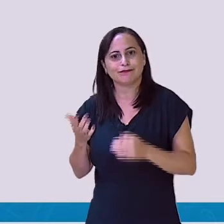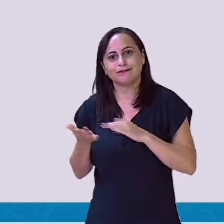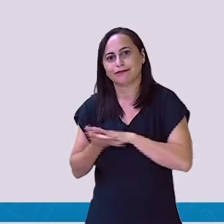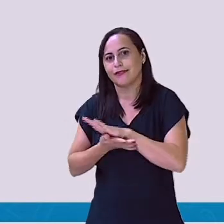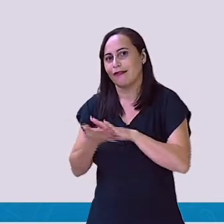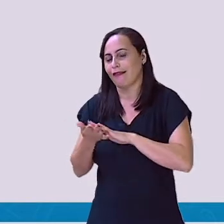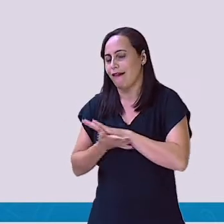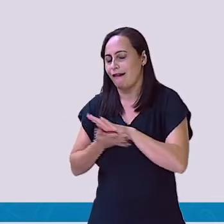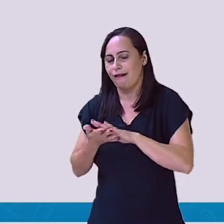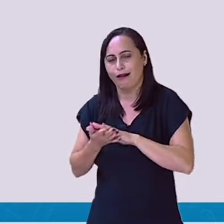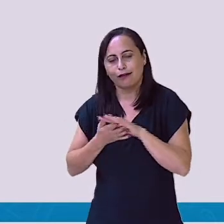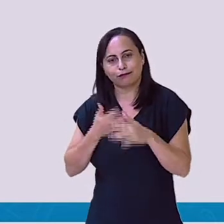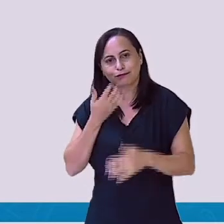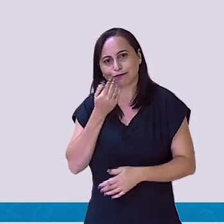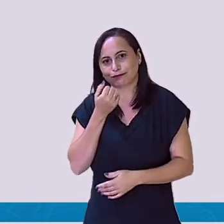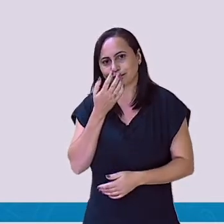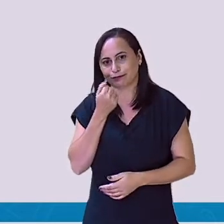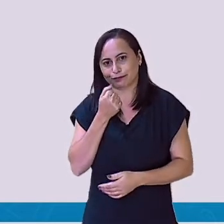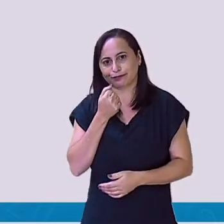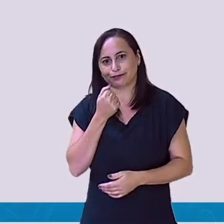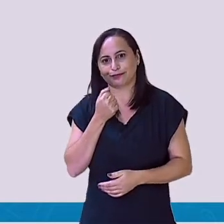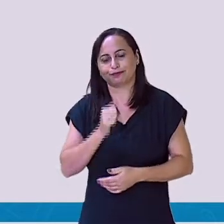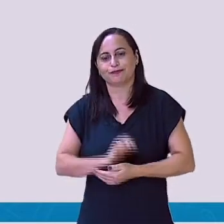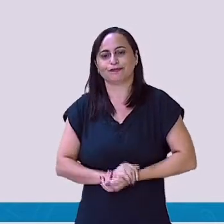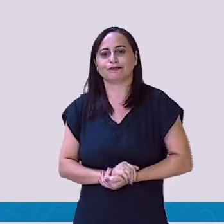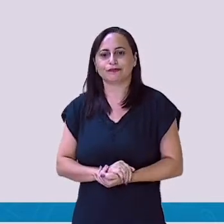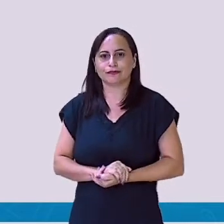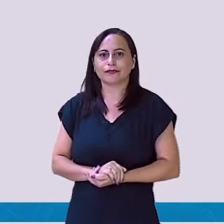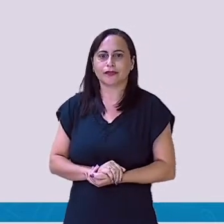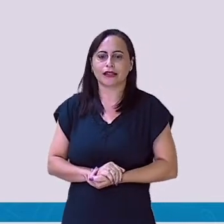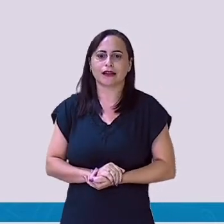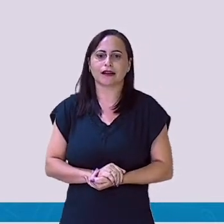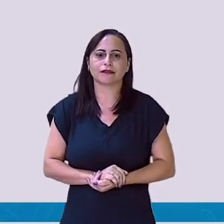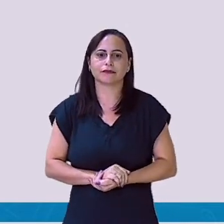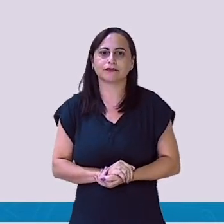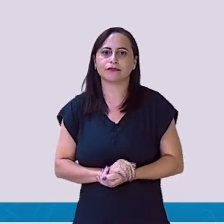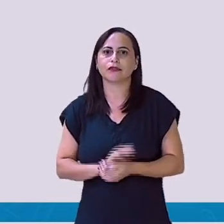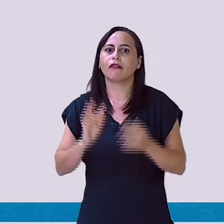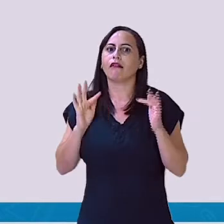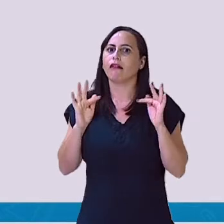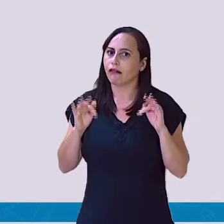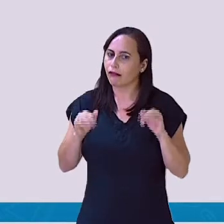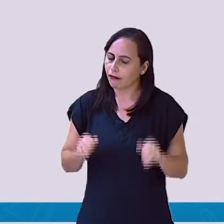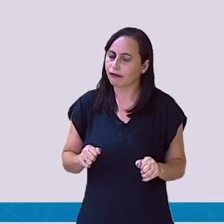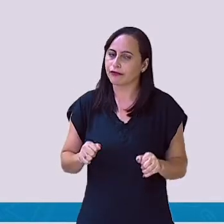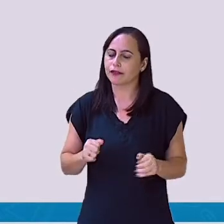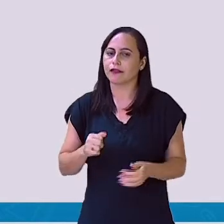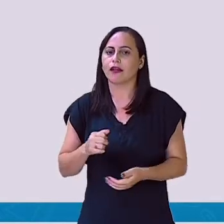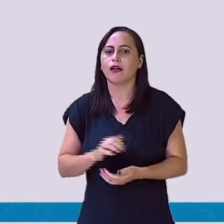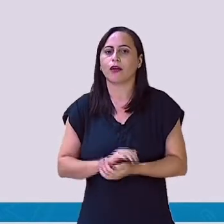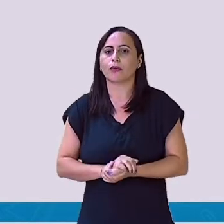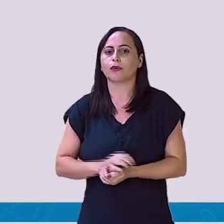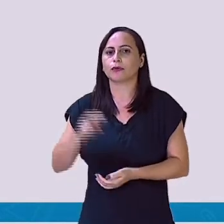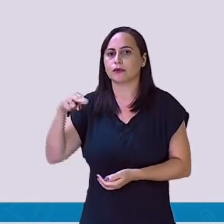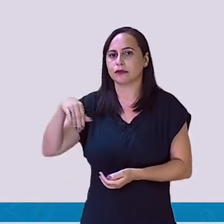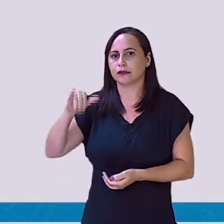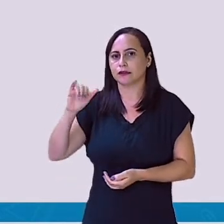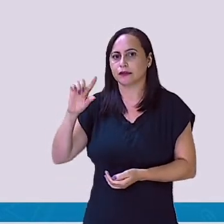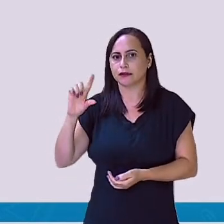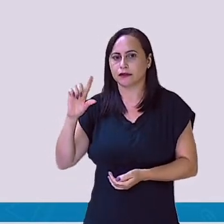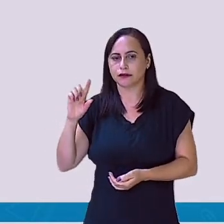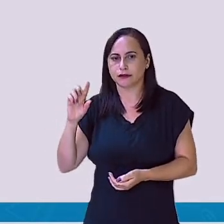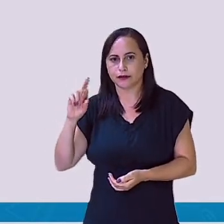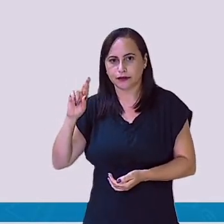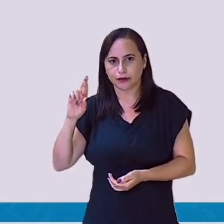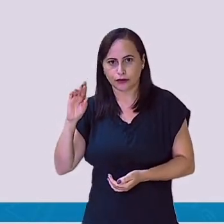meu aluno prazeroso. Esse foi o final que o Nirton contou. Tem essa